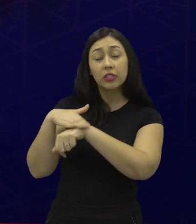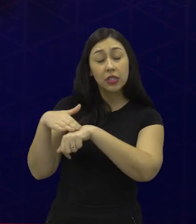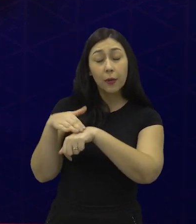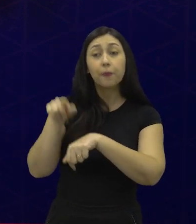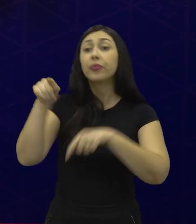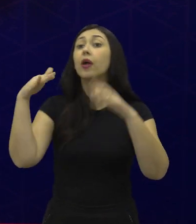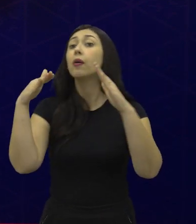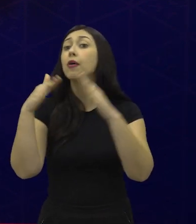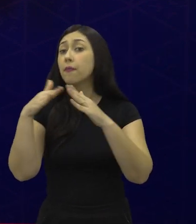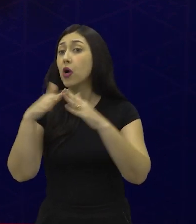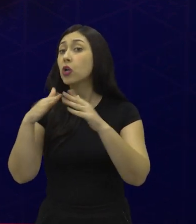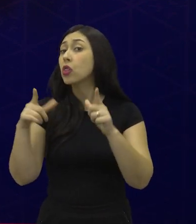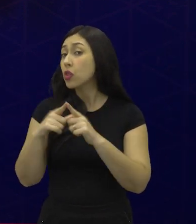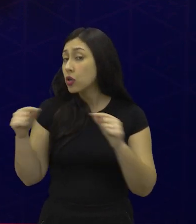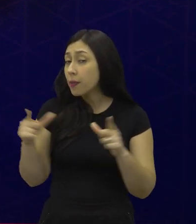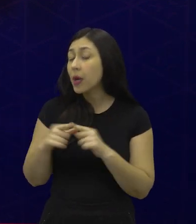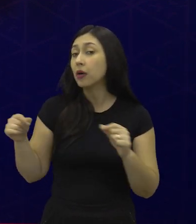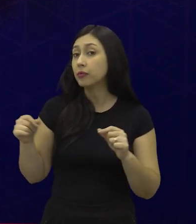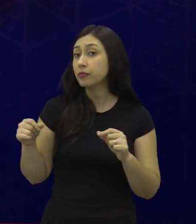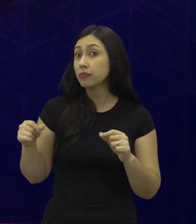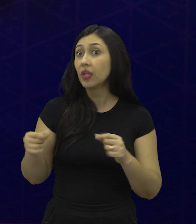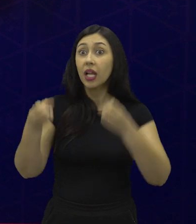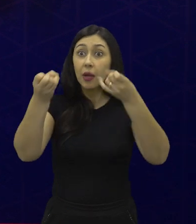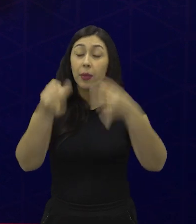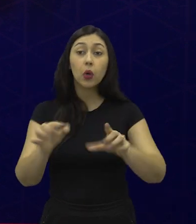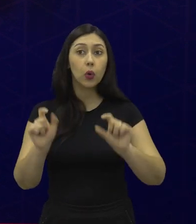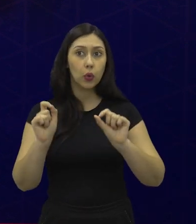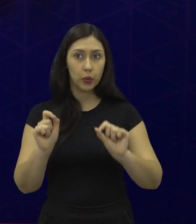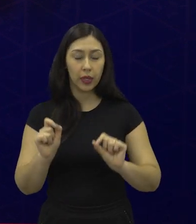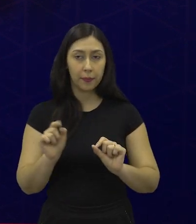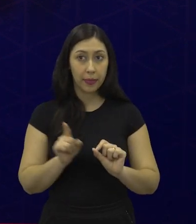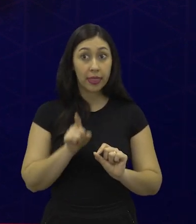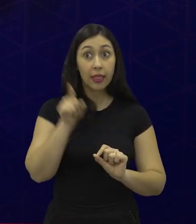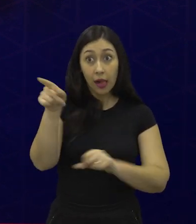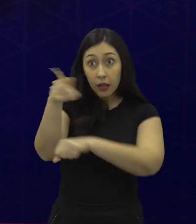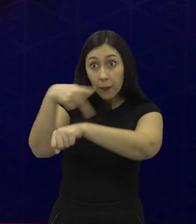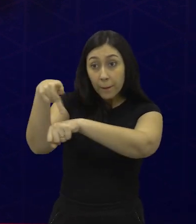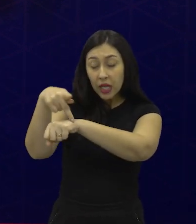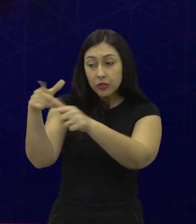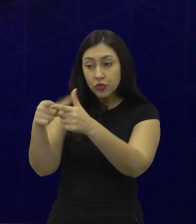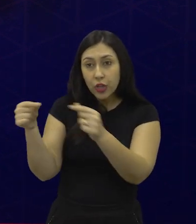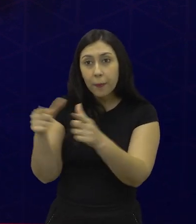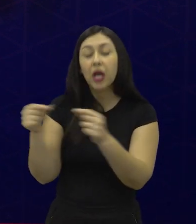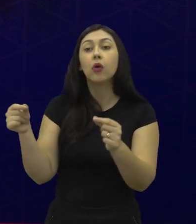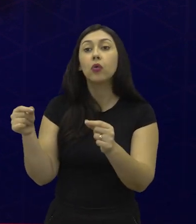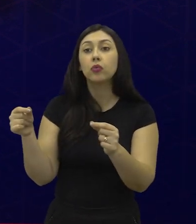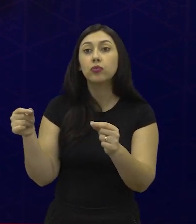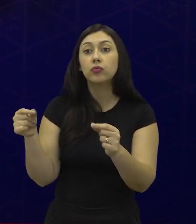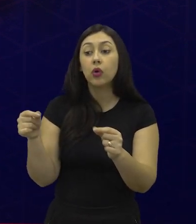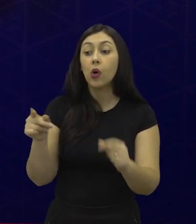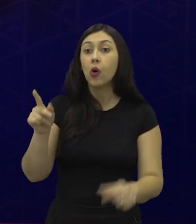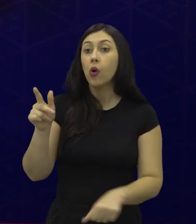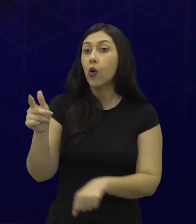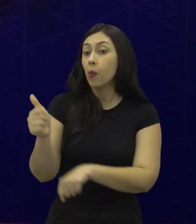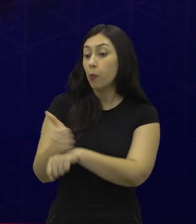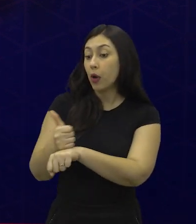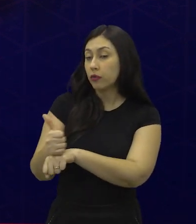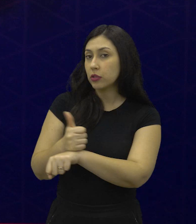ele morou por muito tempo no Japão, e ele falou que no Japão, Vicky, o professor, ele é o